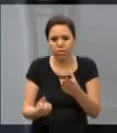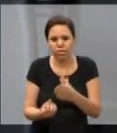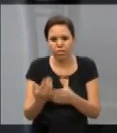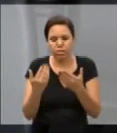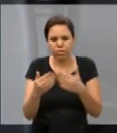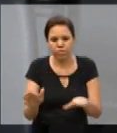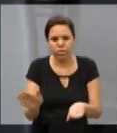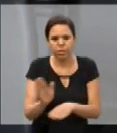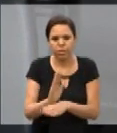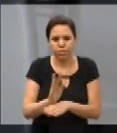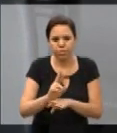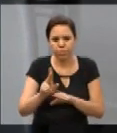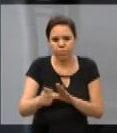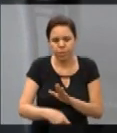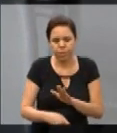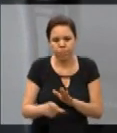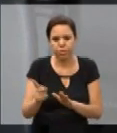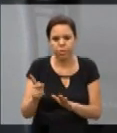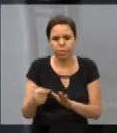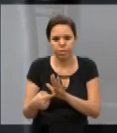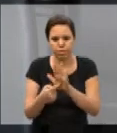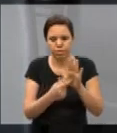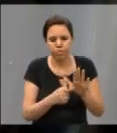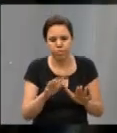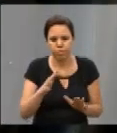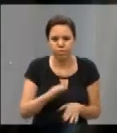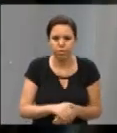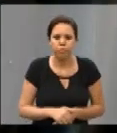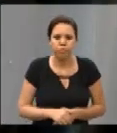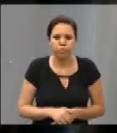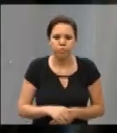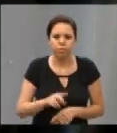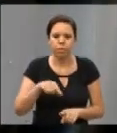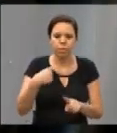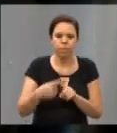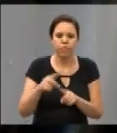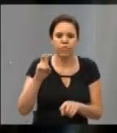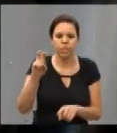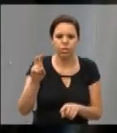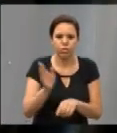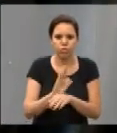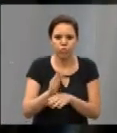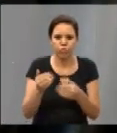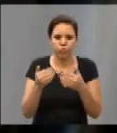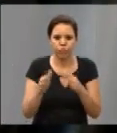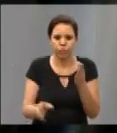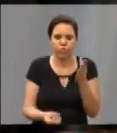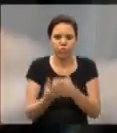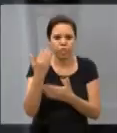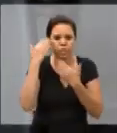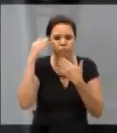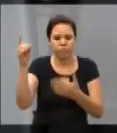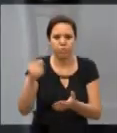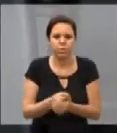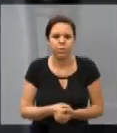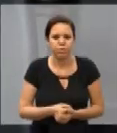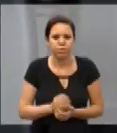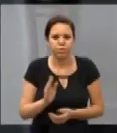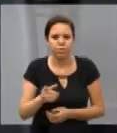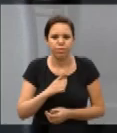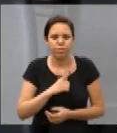Tem vários projetos, que eu devo ter pelo menos mais uns 5 filmes para estrear. Olha só, graças então, a Deus. O Elcio já